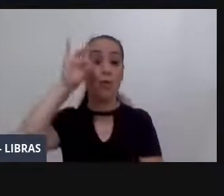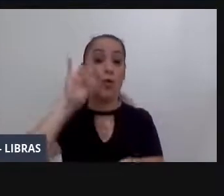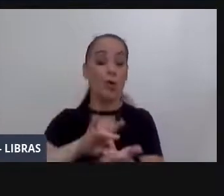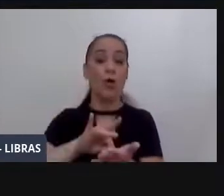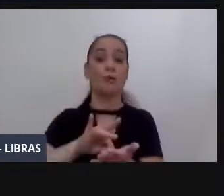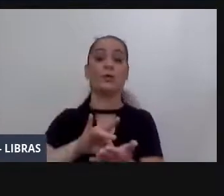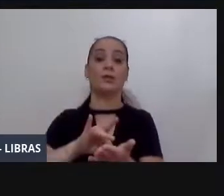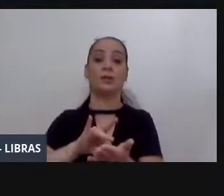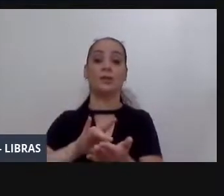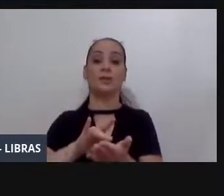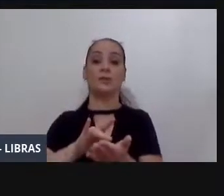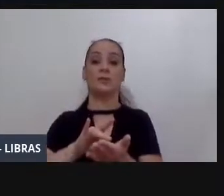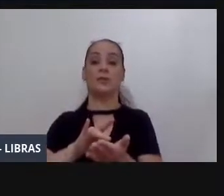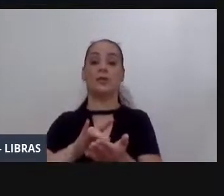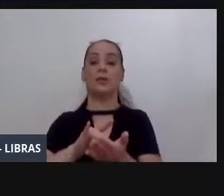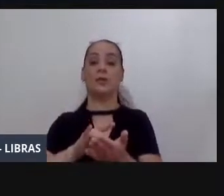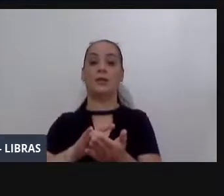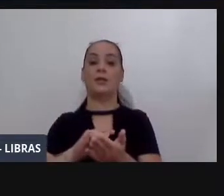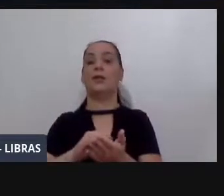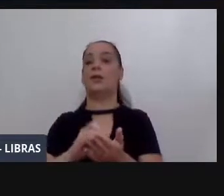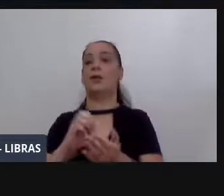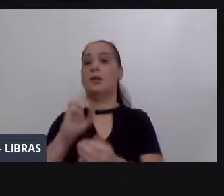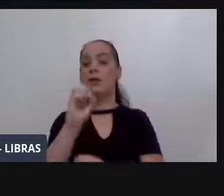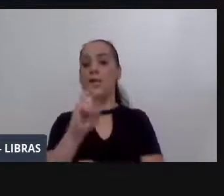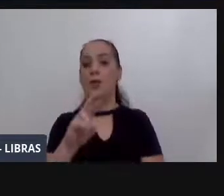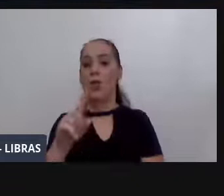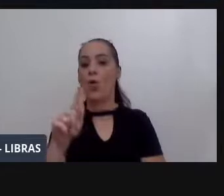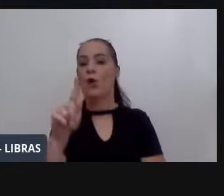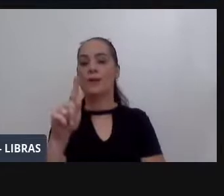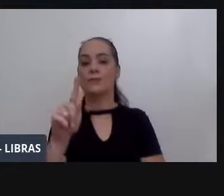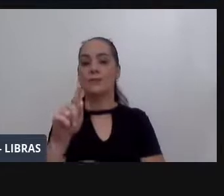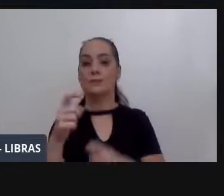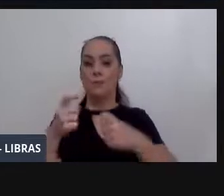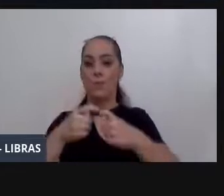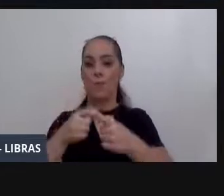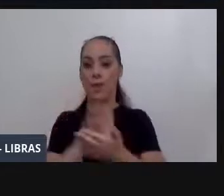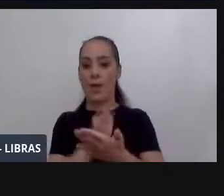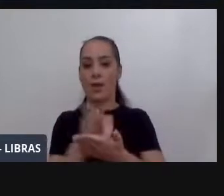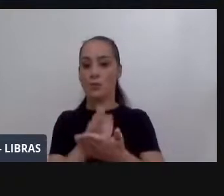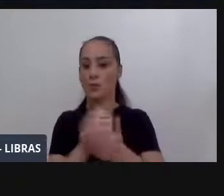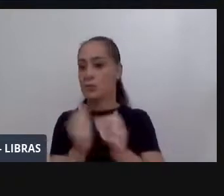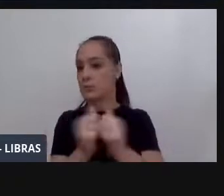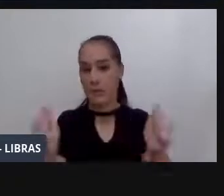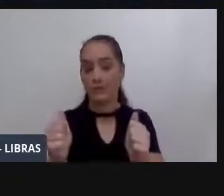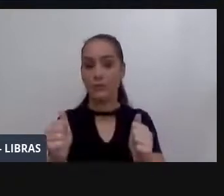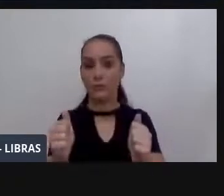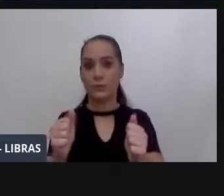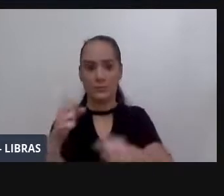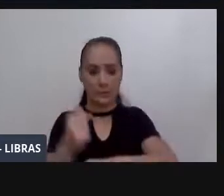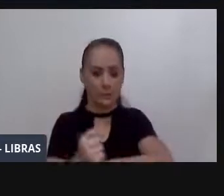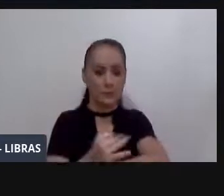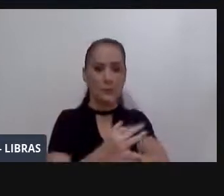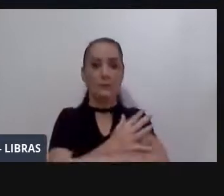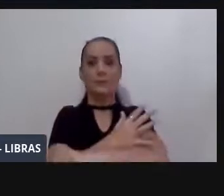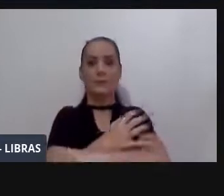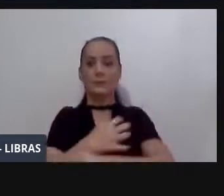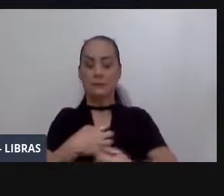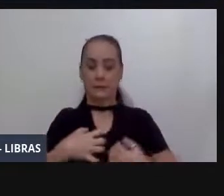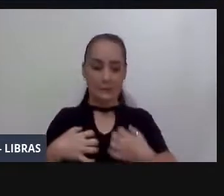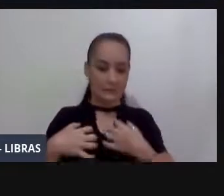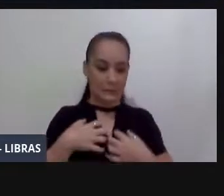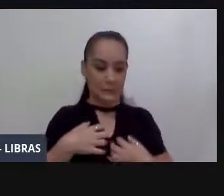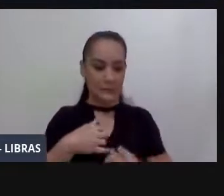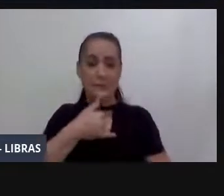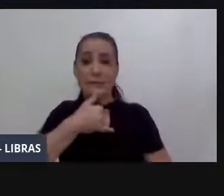organização Médicos Sem Fronteiras, foi lá que eu vi. Eu diria que ela mexe com as nossas emoções, mesmo triste, ela